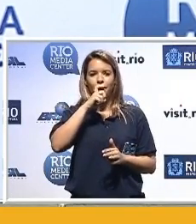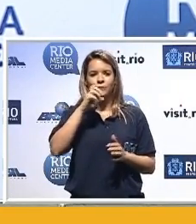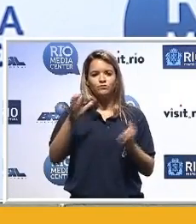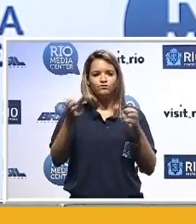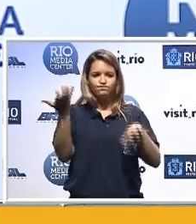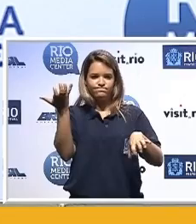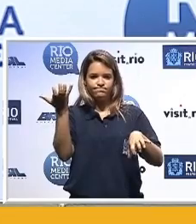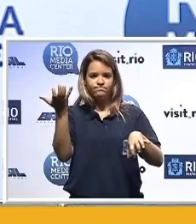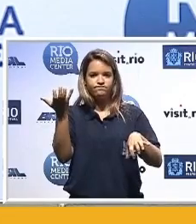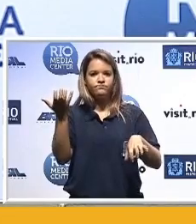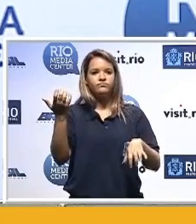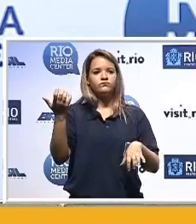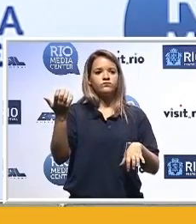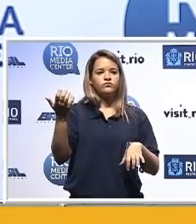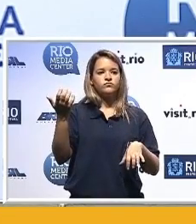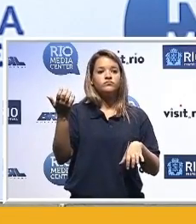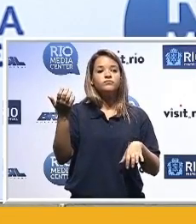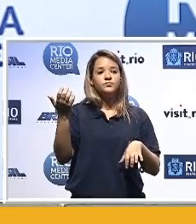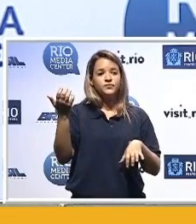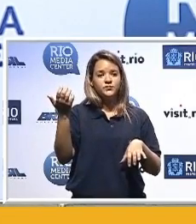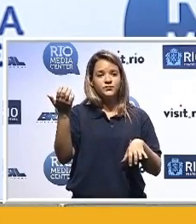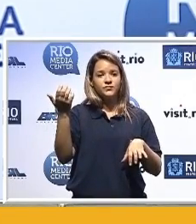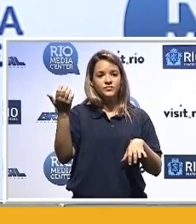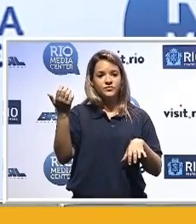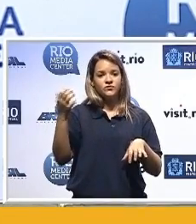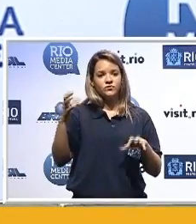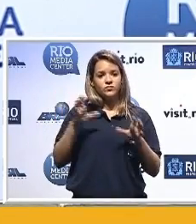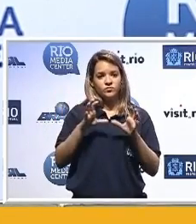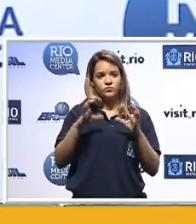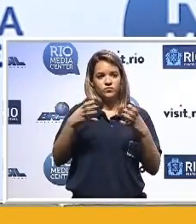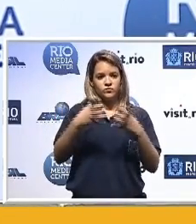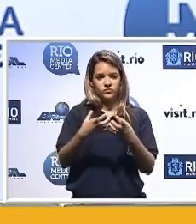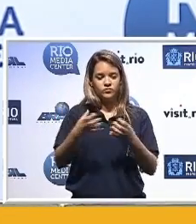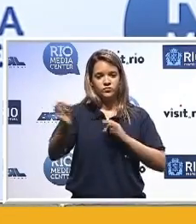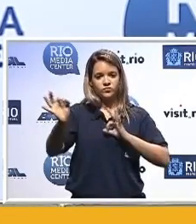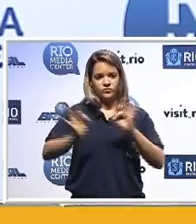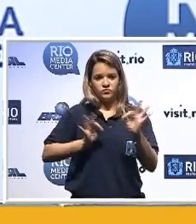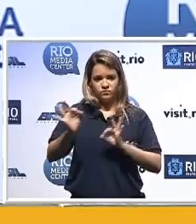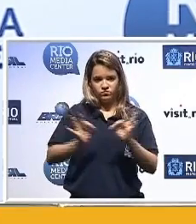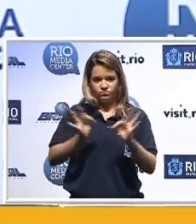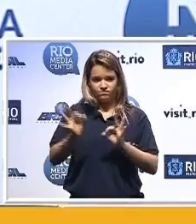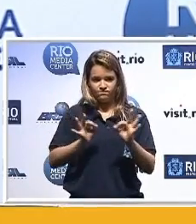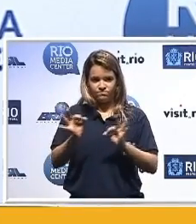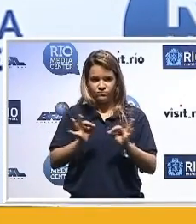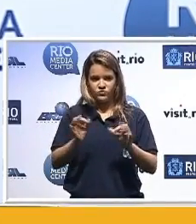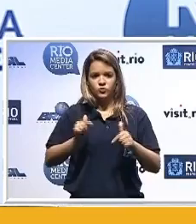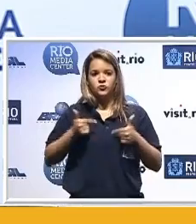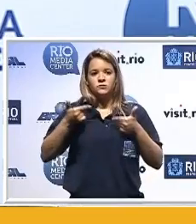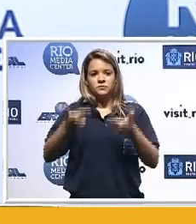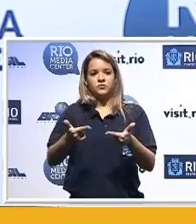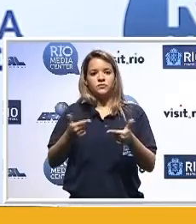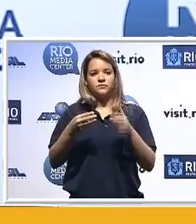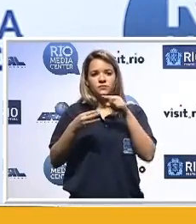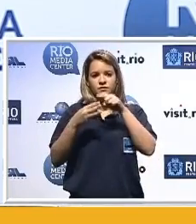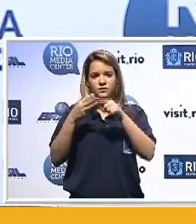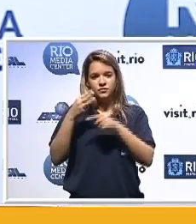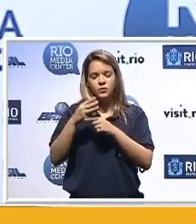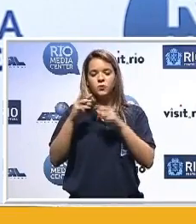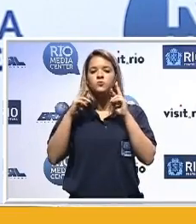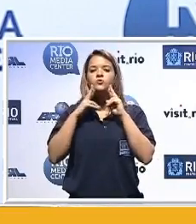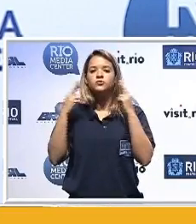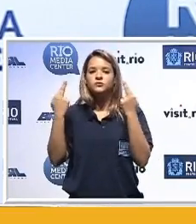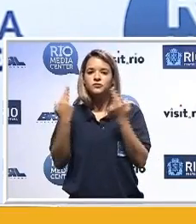Então, foi nomeada uma comissão. Para efeito, nós tivemos cerca de 3 reuniões com o